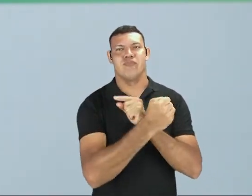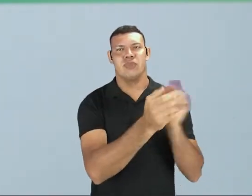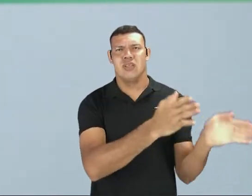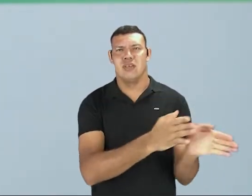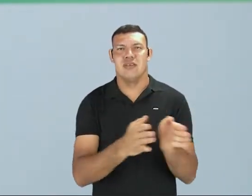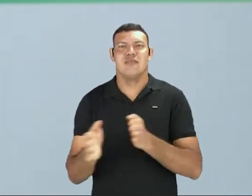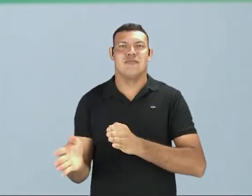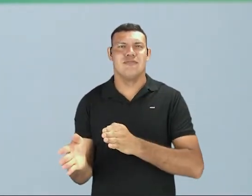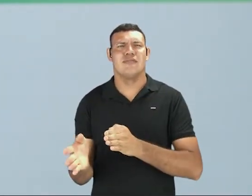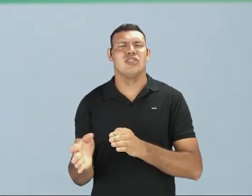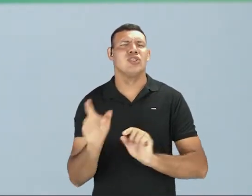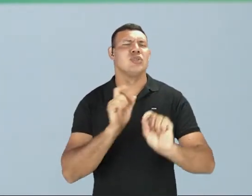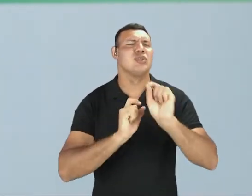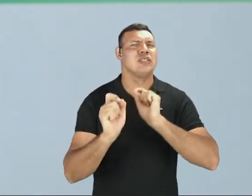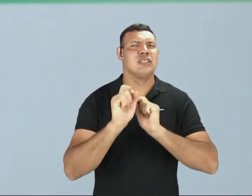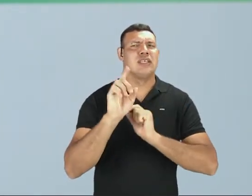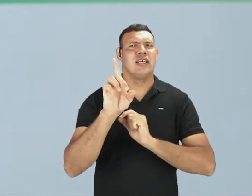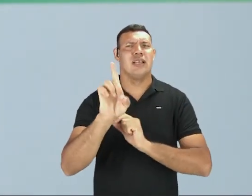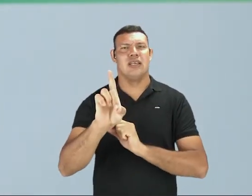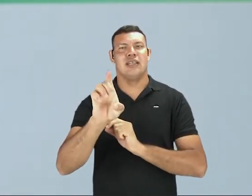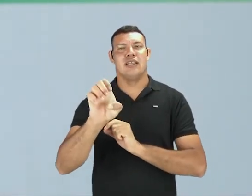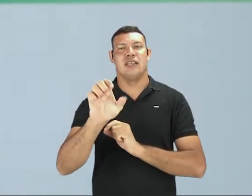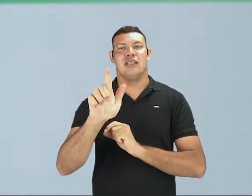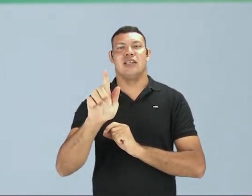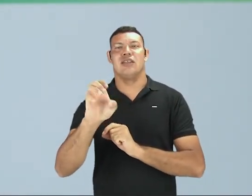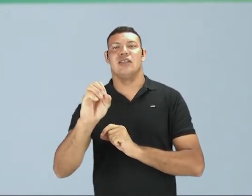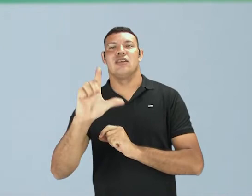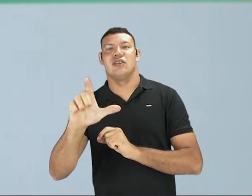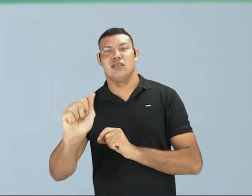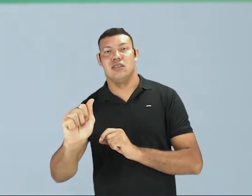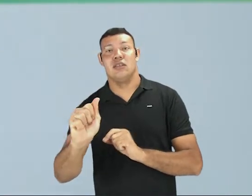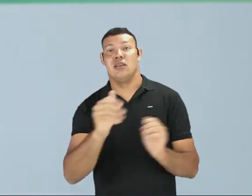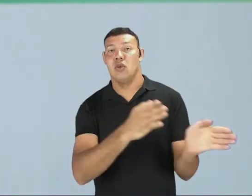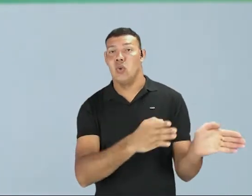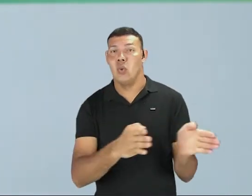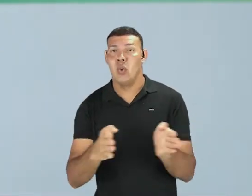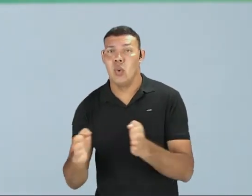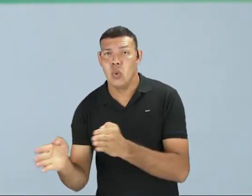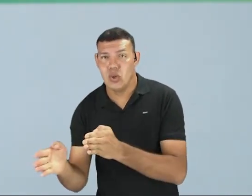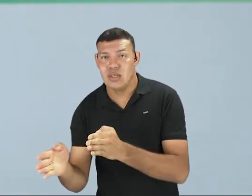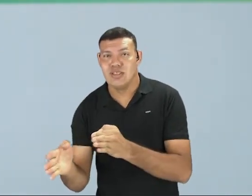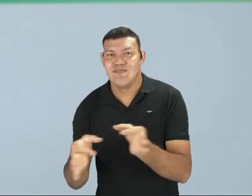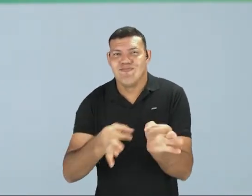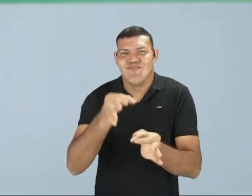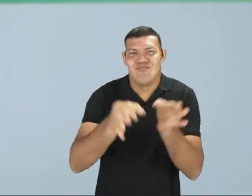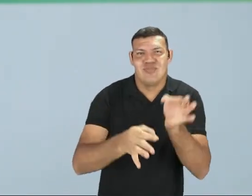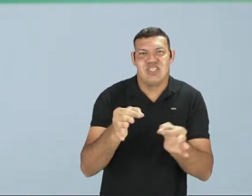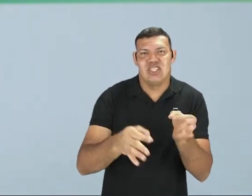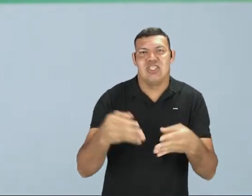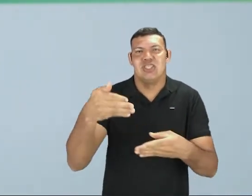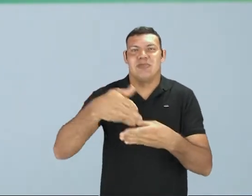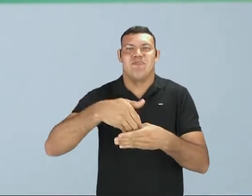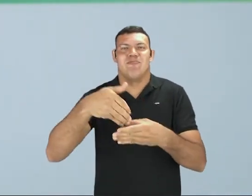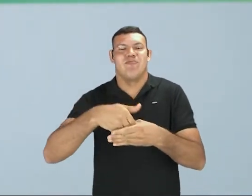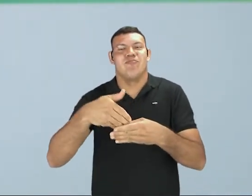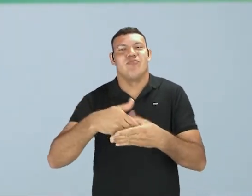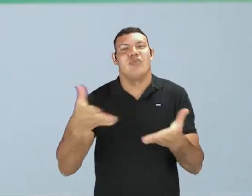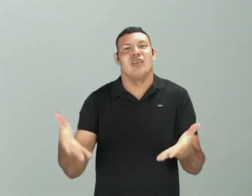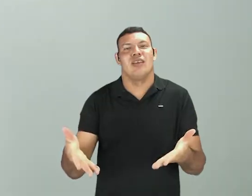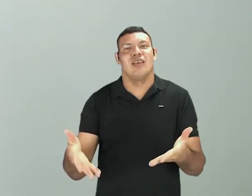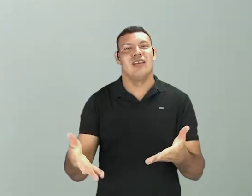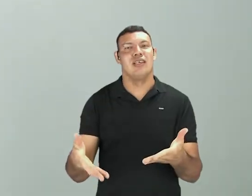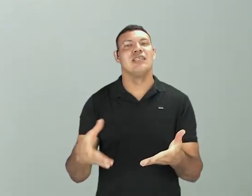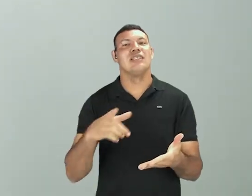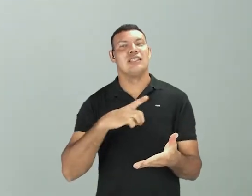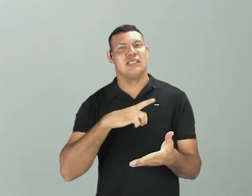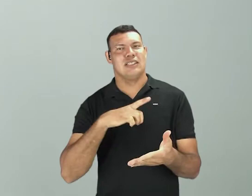chamado de degola. O que seria essa degola, né? Porque nesse período aí, com essa justiça eleitoral incipiente, né,